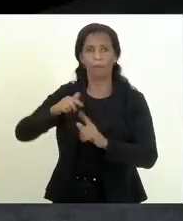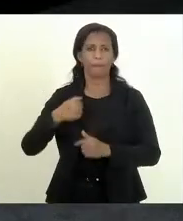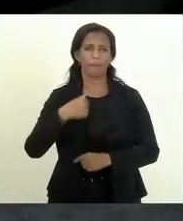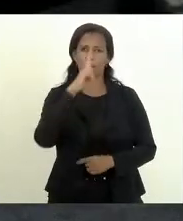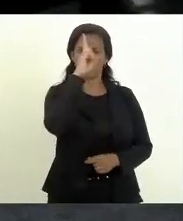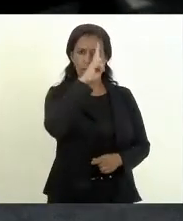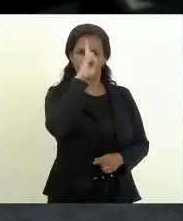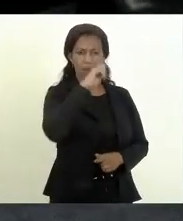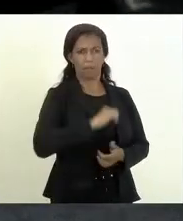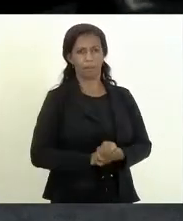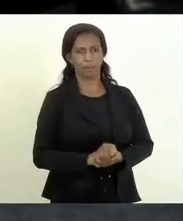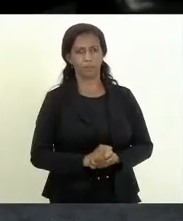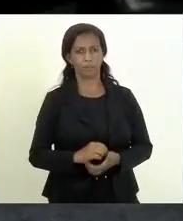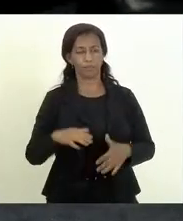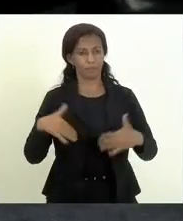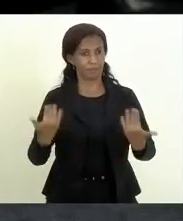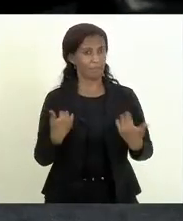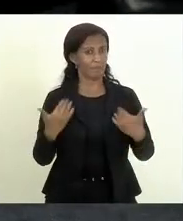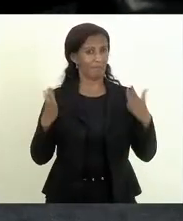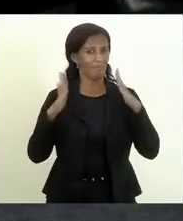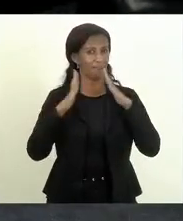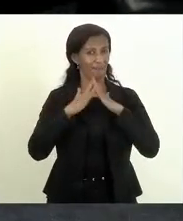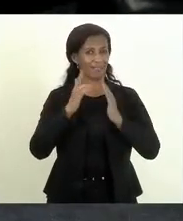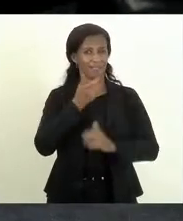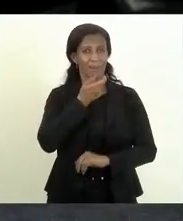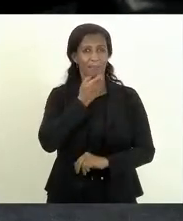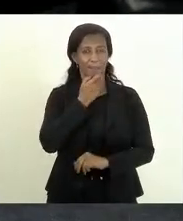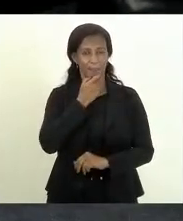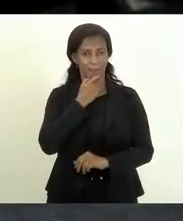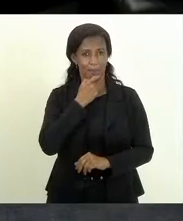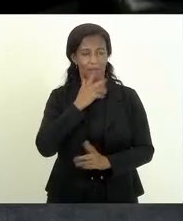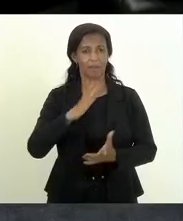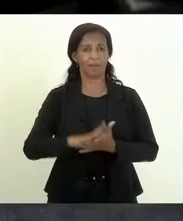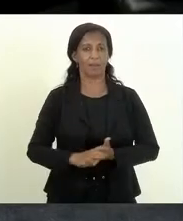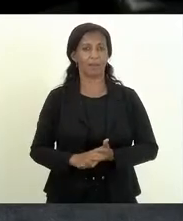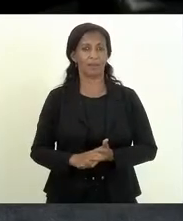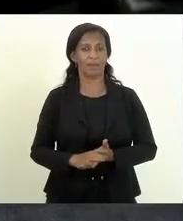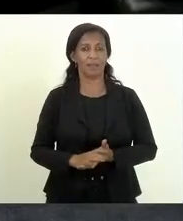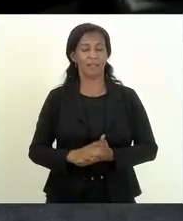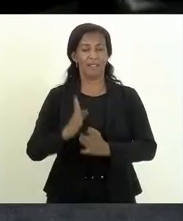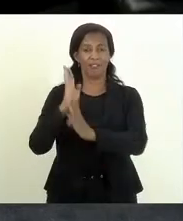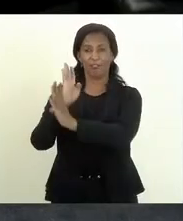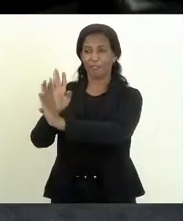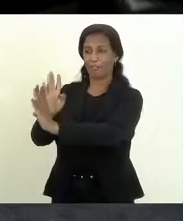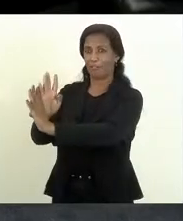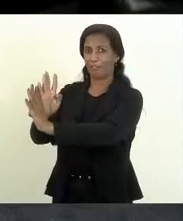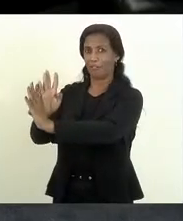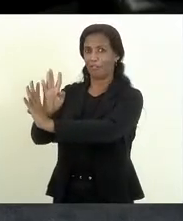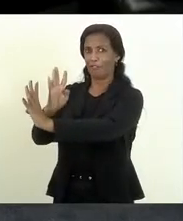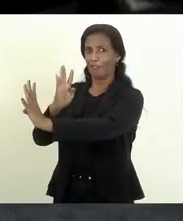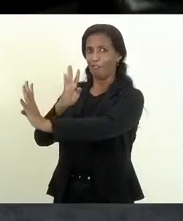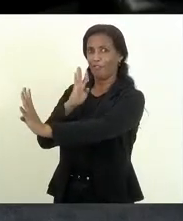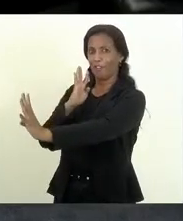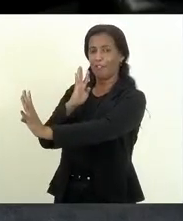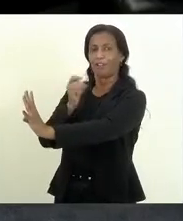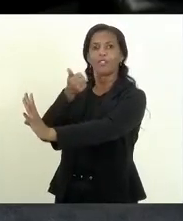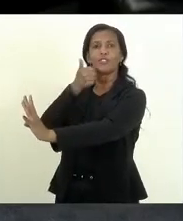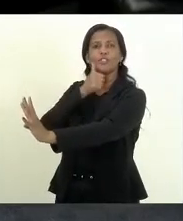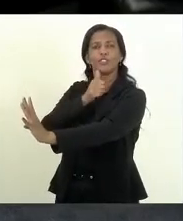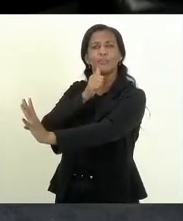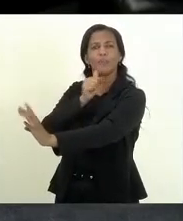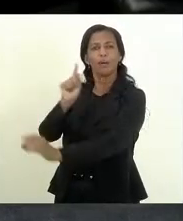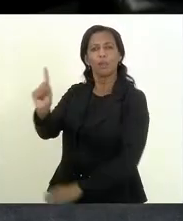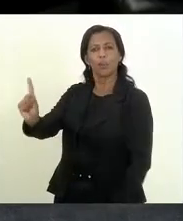Valdeque Carneiro, que a minha casa na Penha era uma fila de mães que